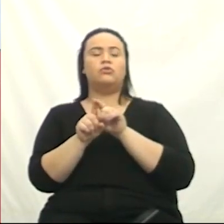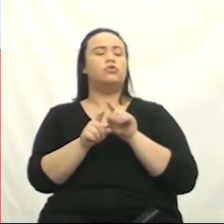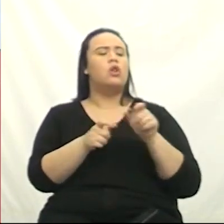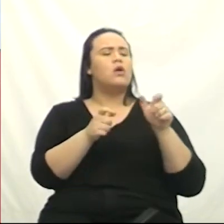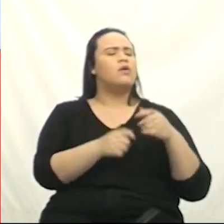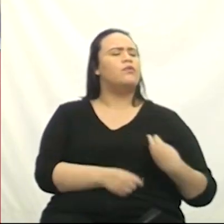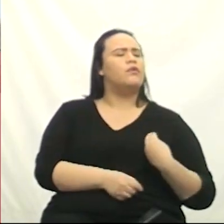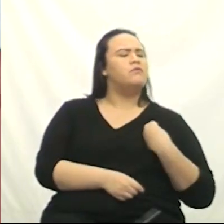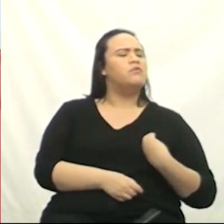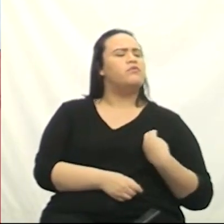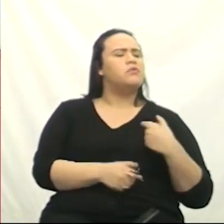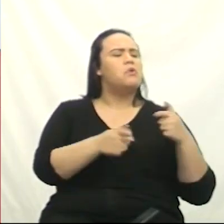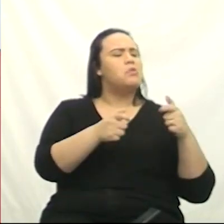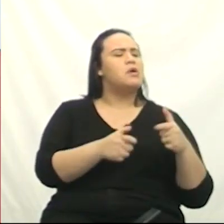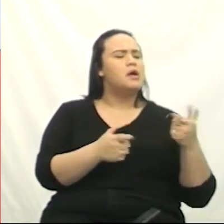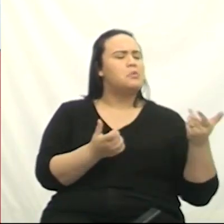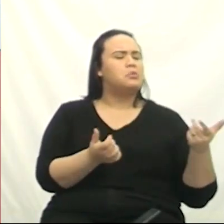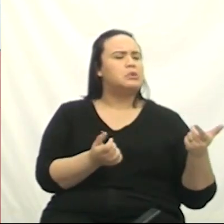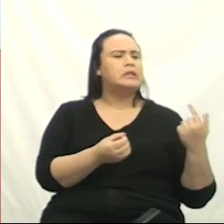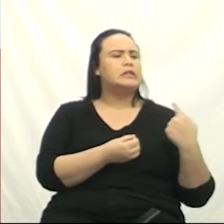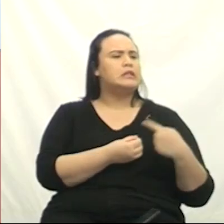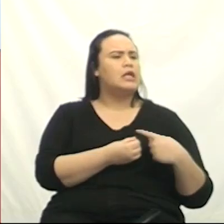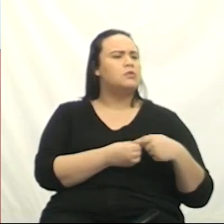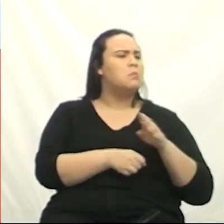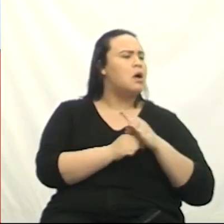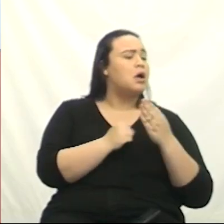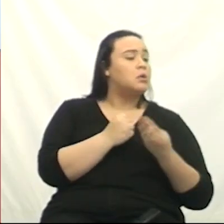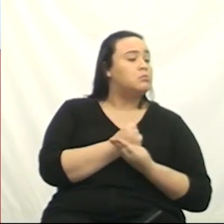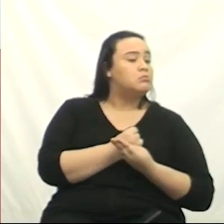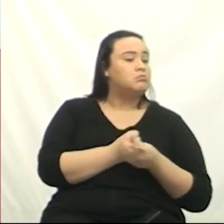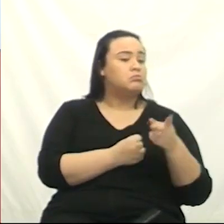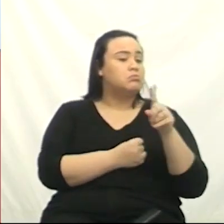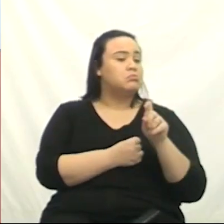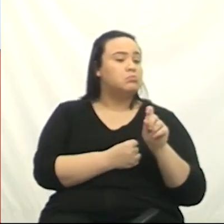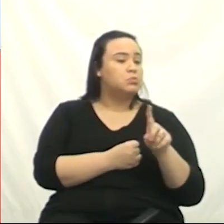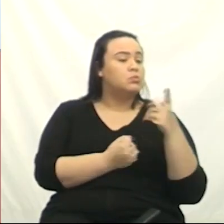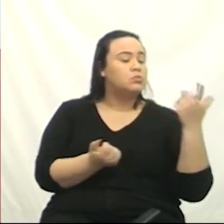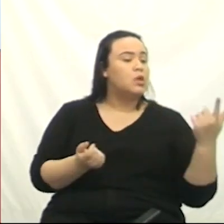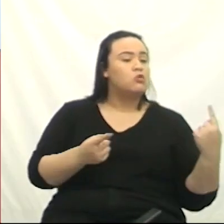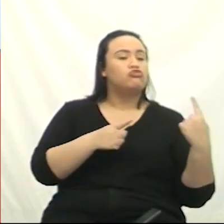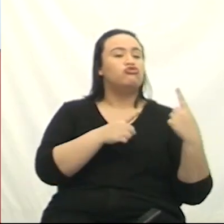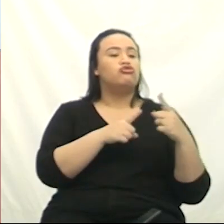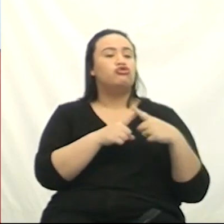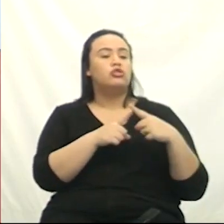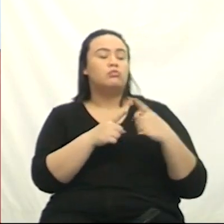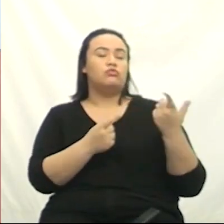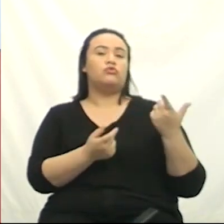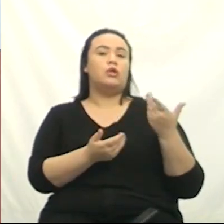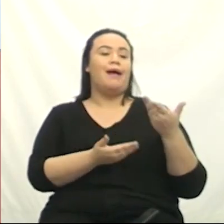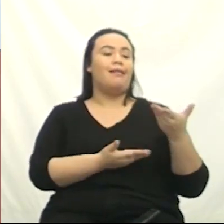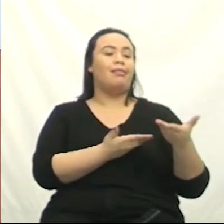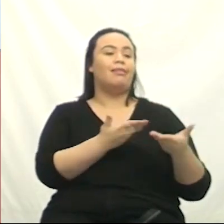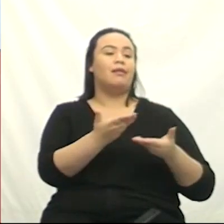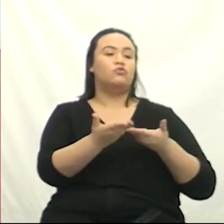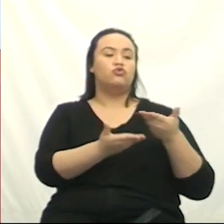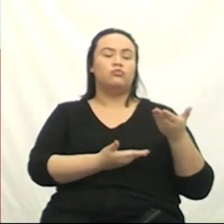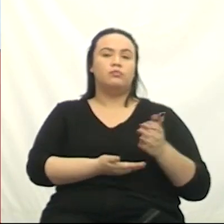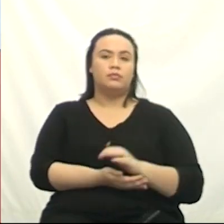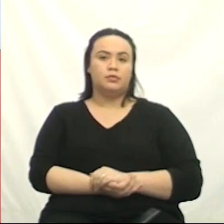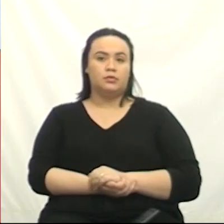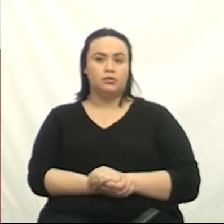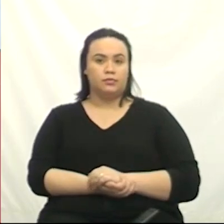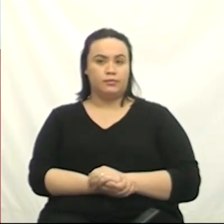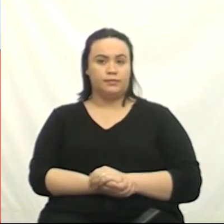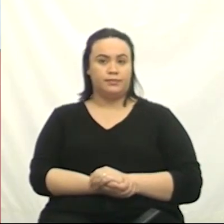mora em qual região do município qual é o serviço de habitação e tudo isso passa pela